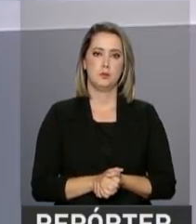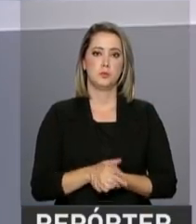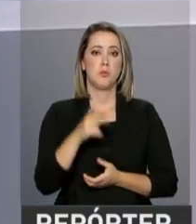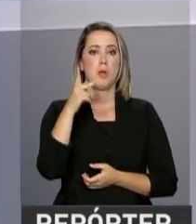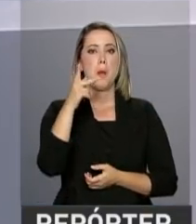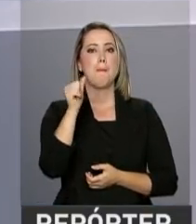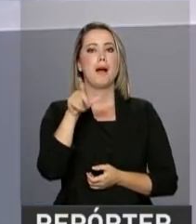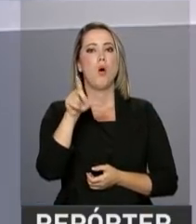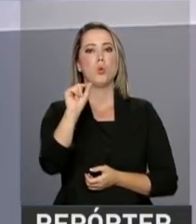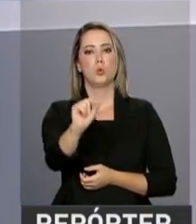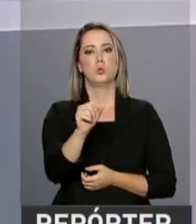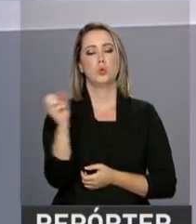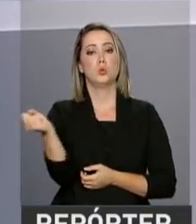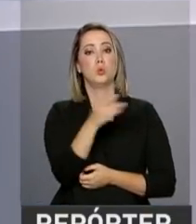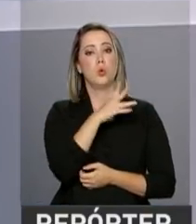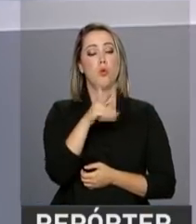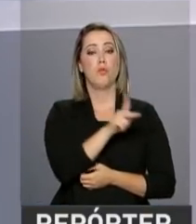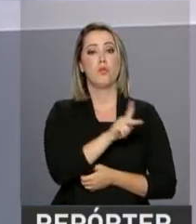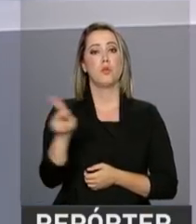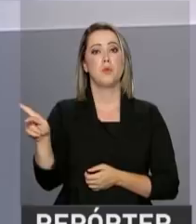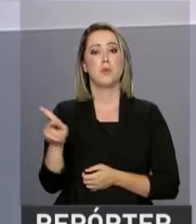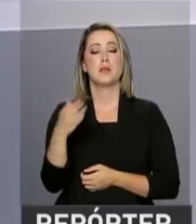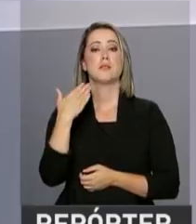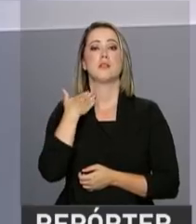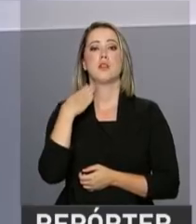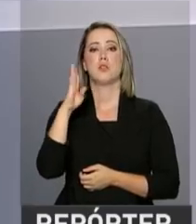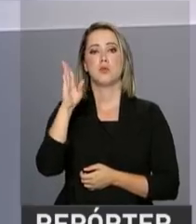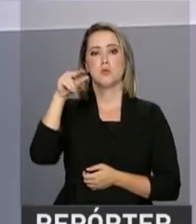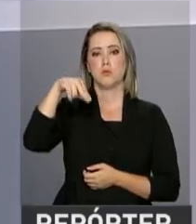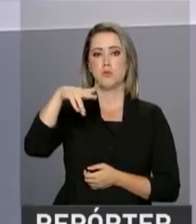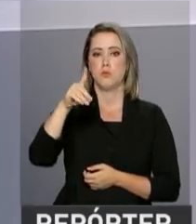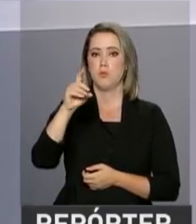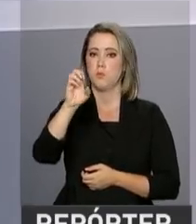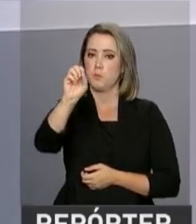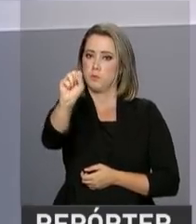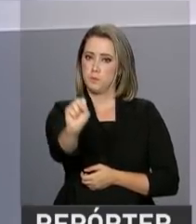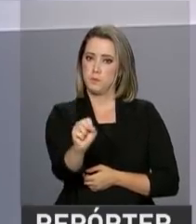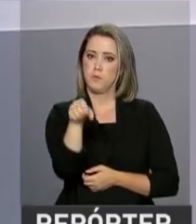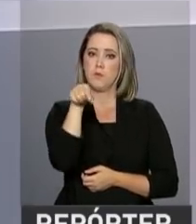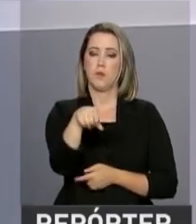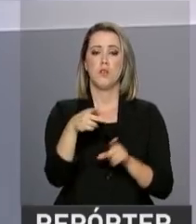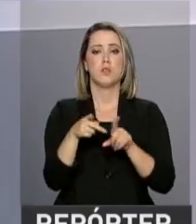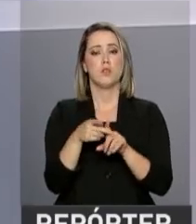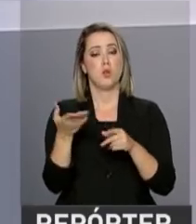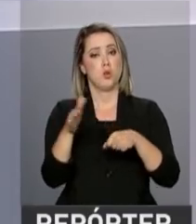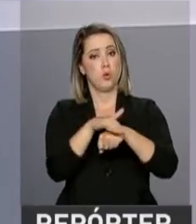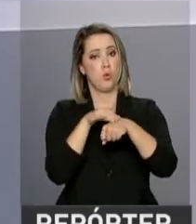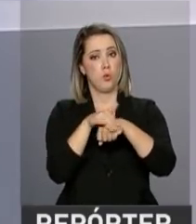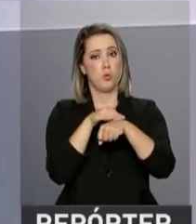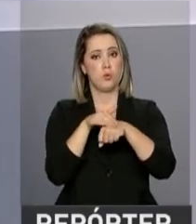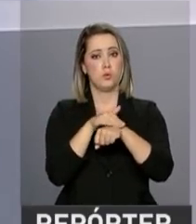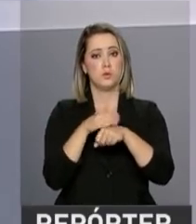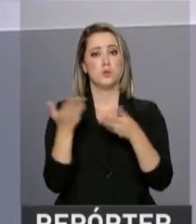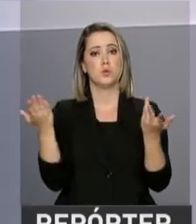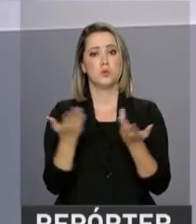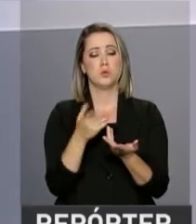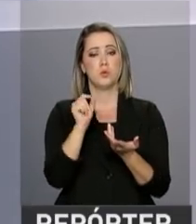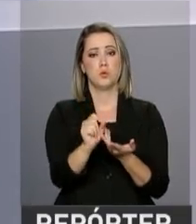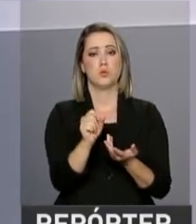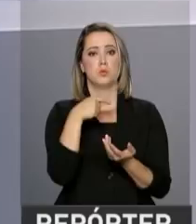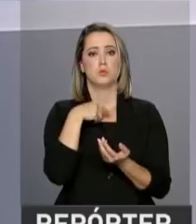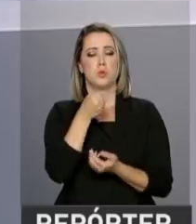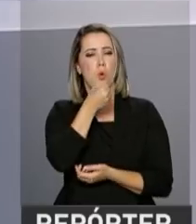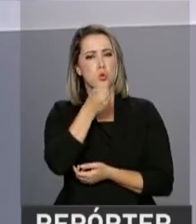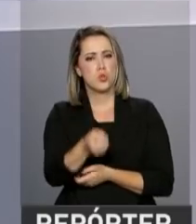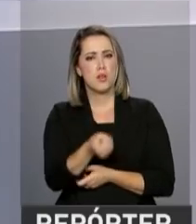Paulo Rabelo Castro, o novo presidente do Banco Nacional de Desenvolvimento Econômico e Social, BNDES, conversou agora há